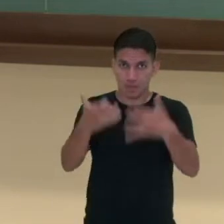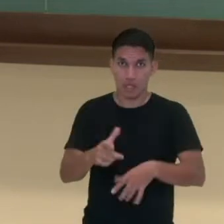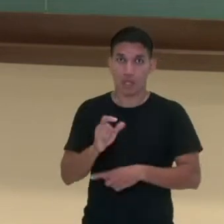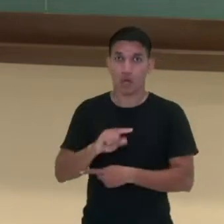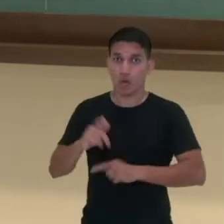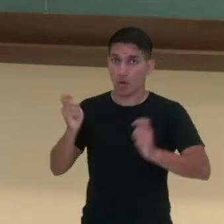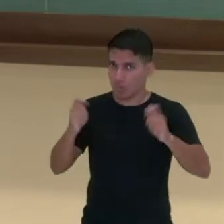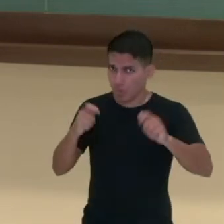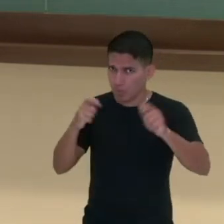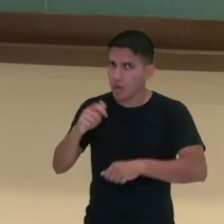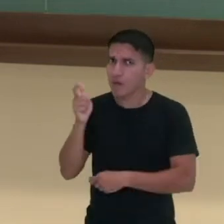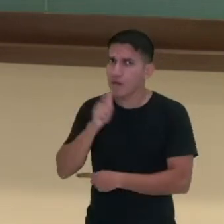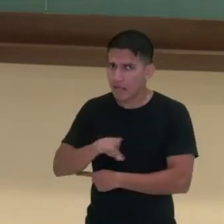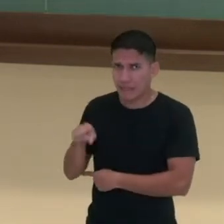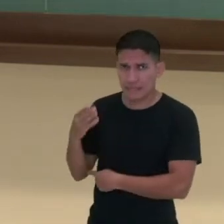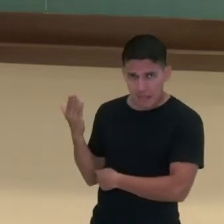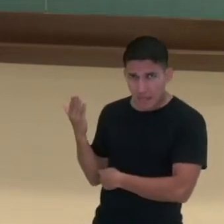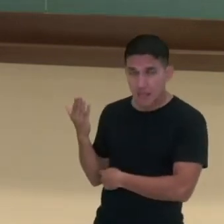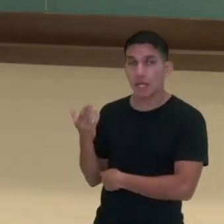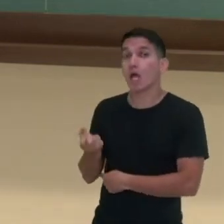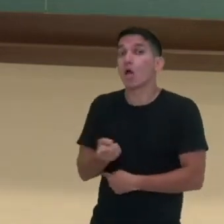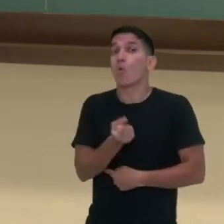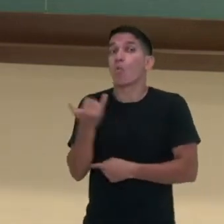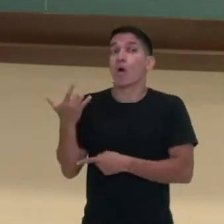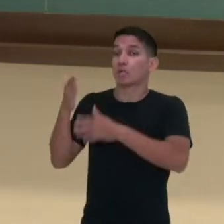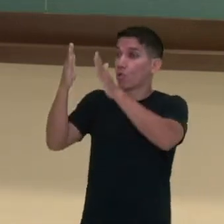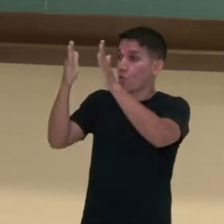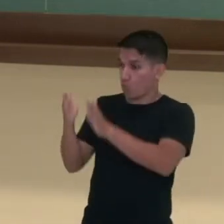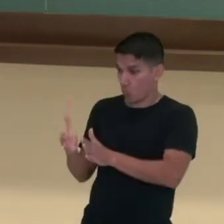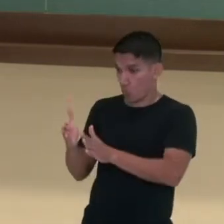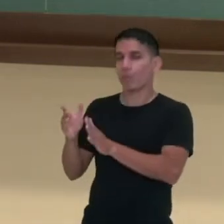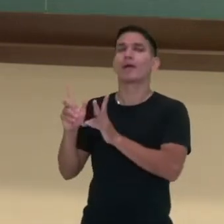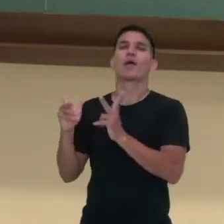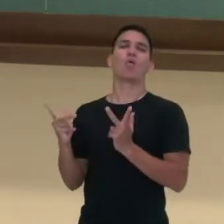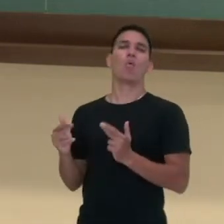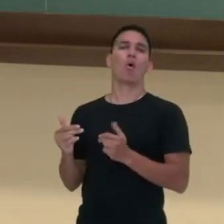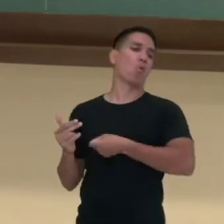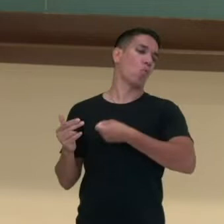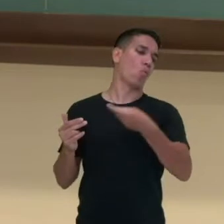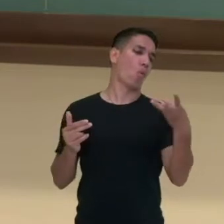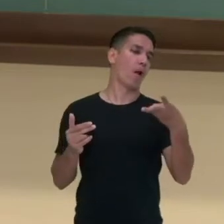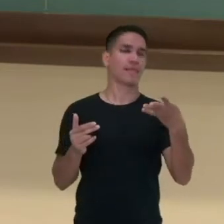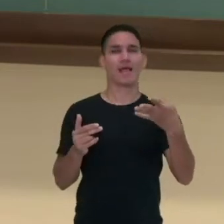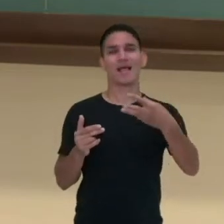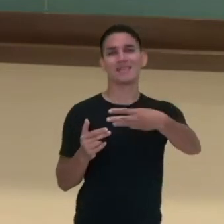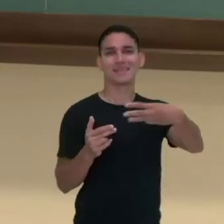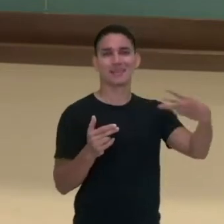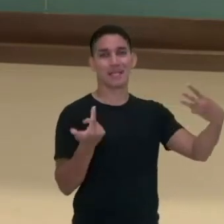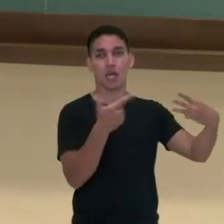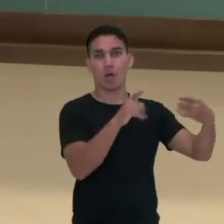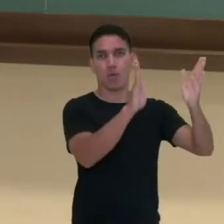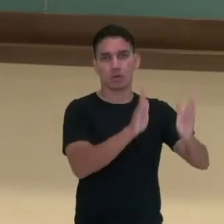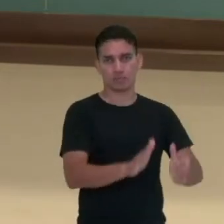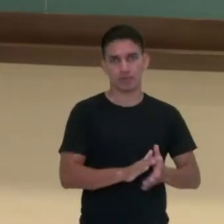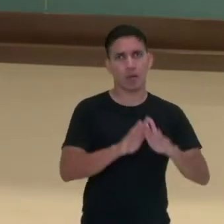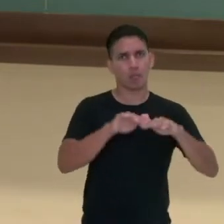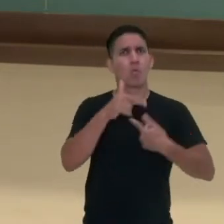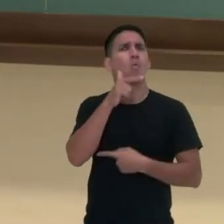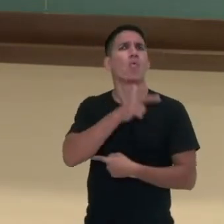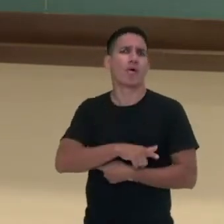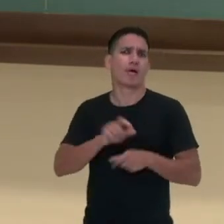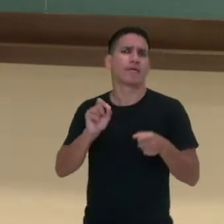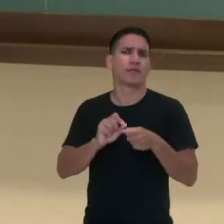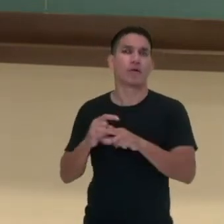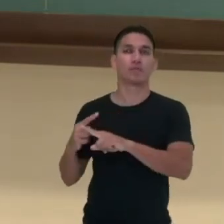existência. O número de colunas é igual ao número de linhas da outra matriz. Então, isso torna possível fazer a